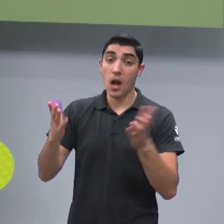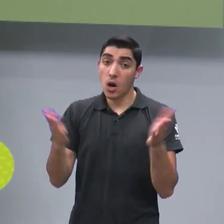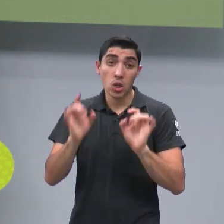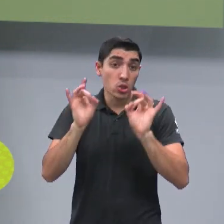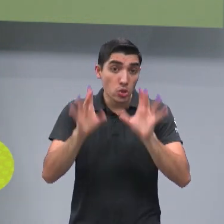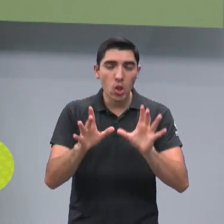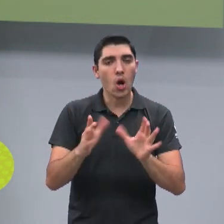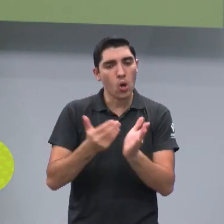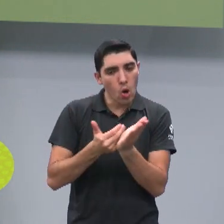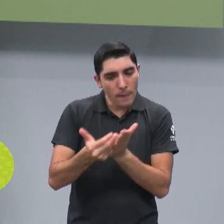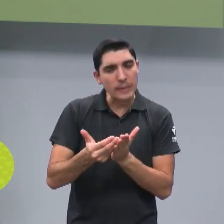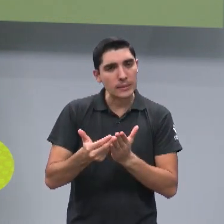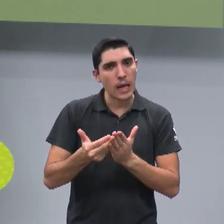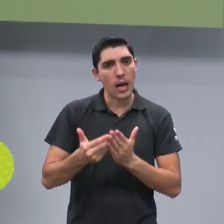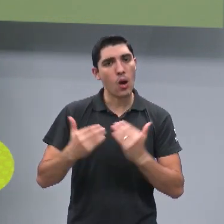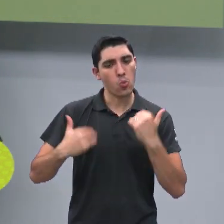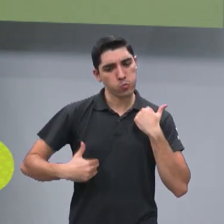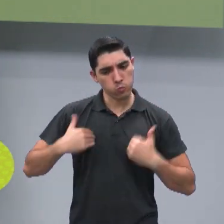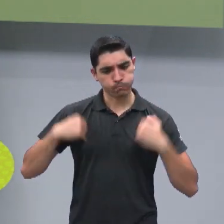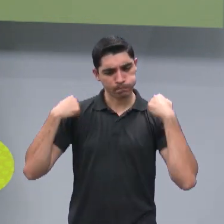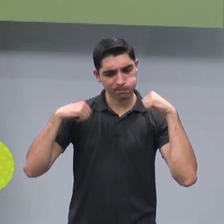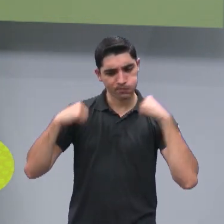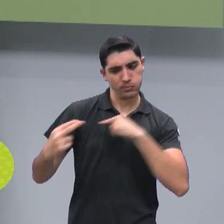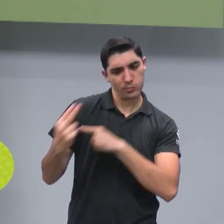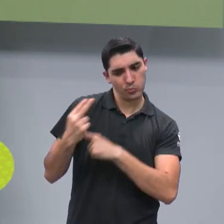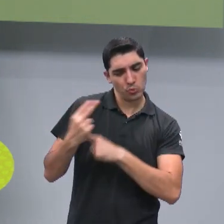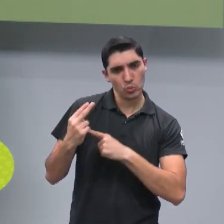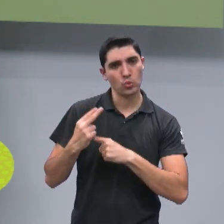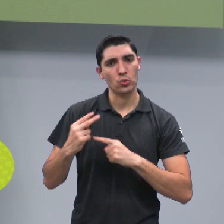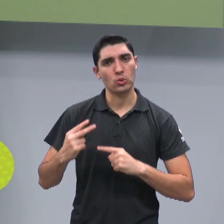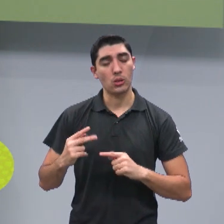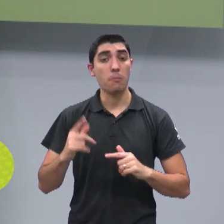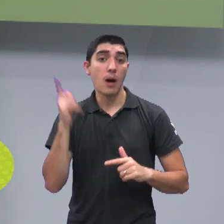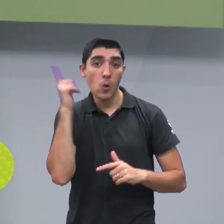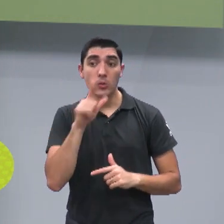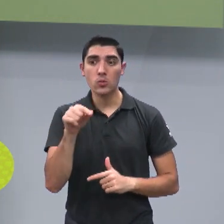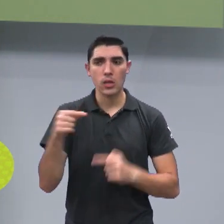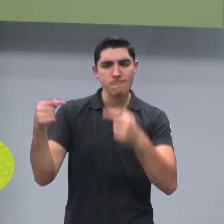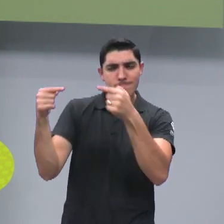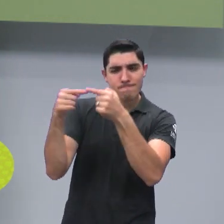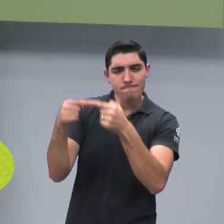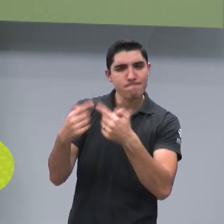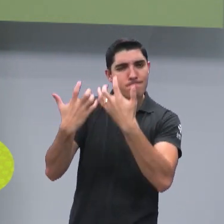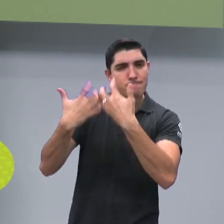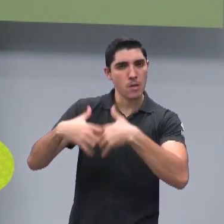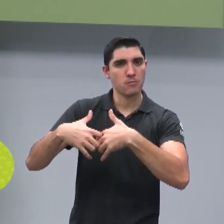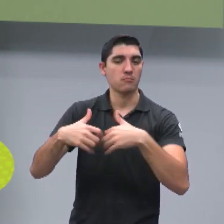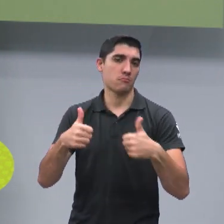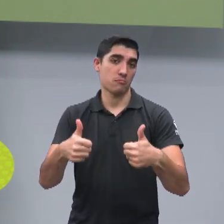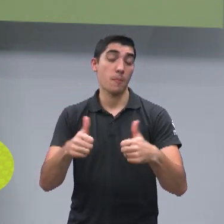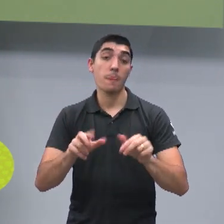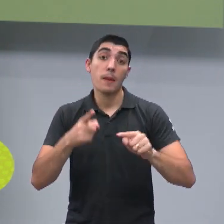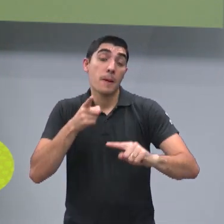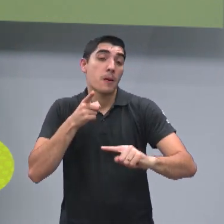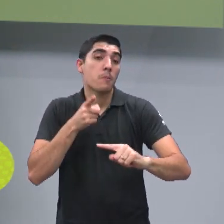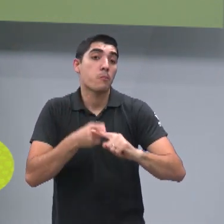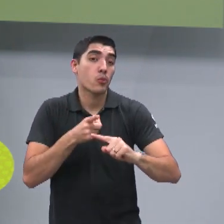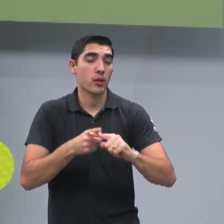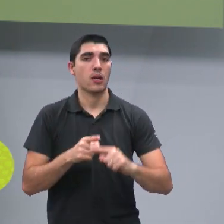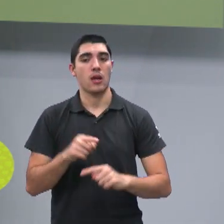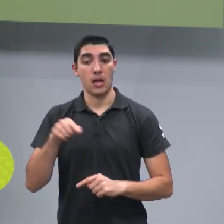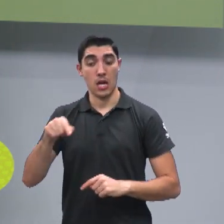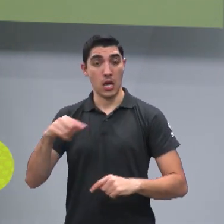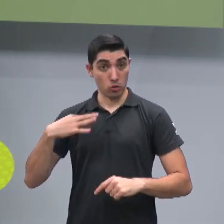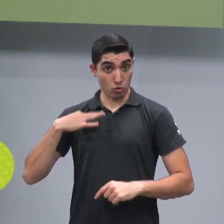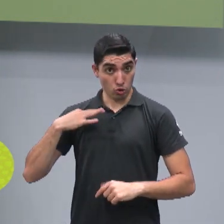fazer a preparação física mesmo, tentar encaixar mais esse time, porque o time mesmo ele